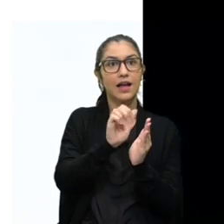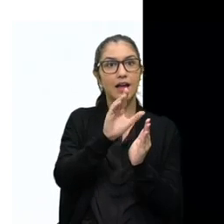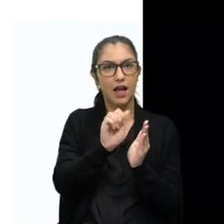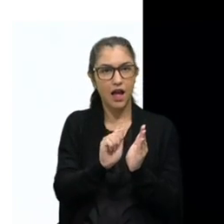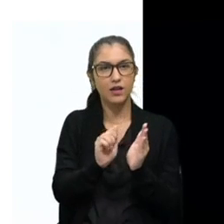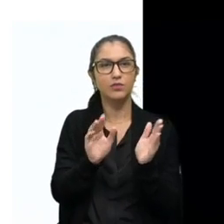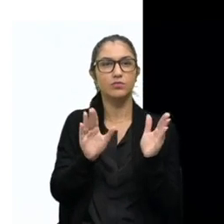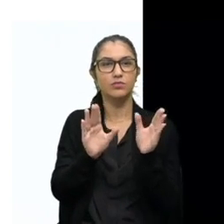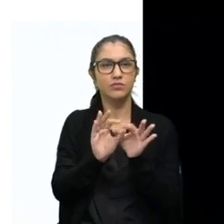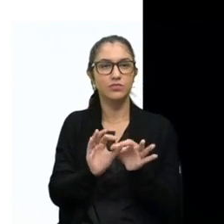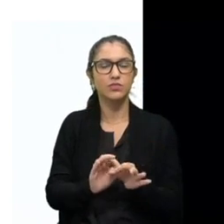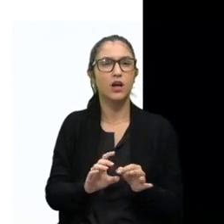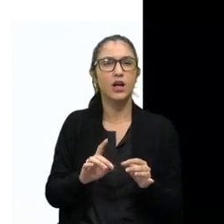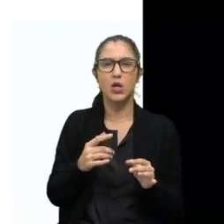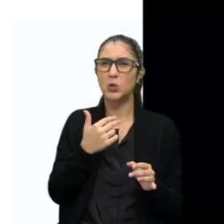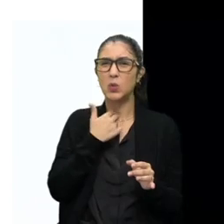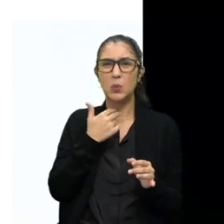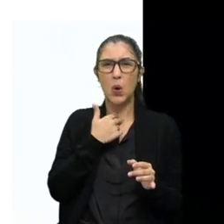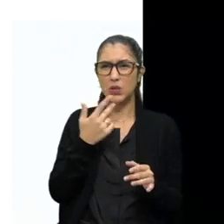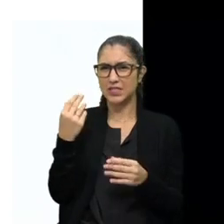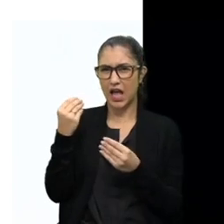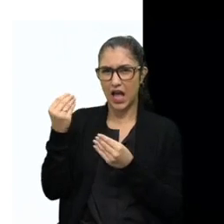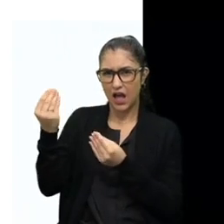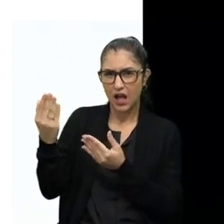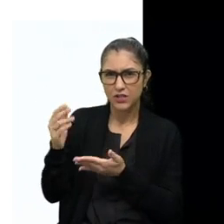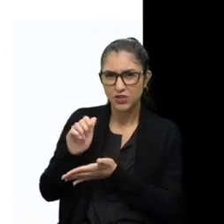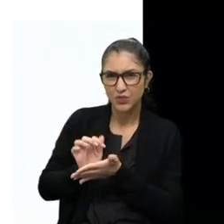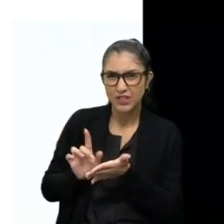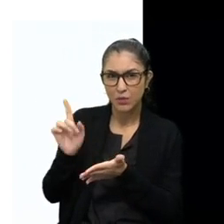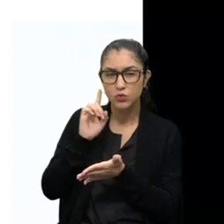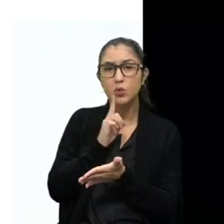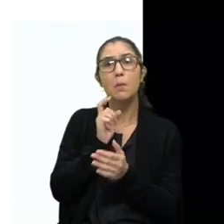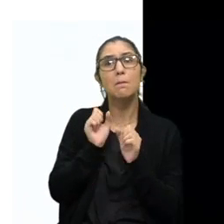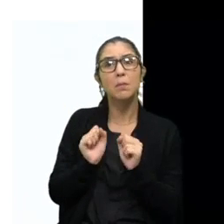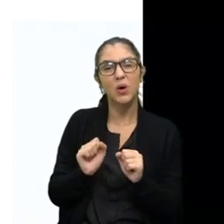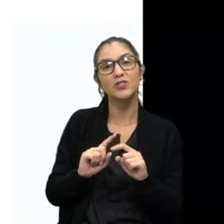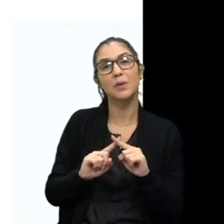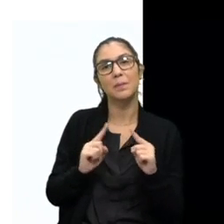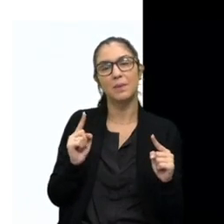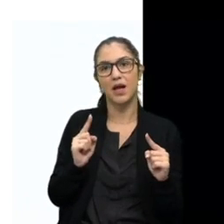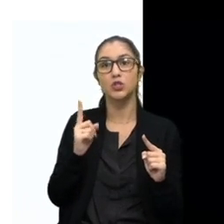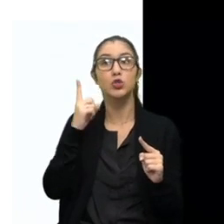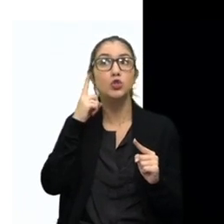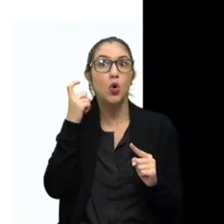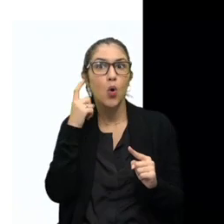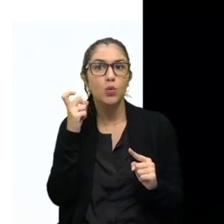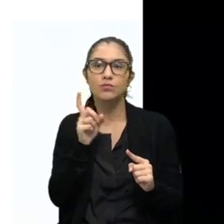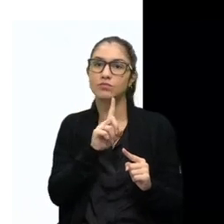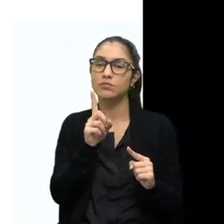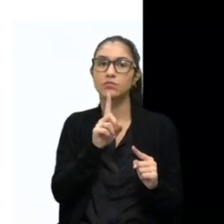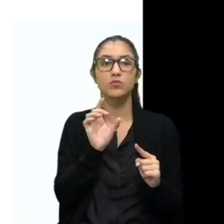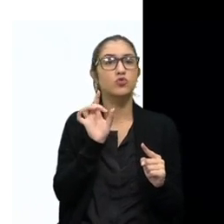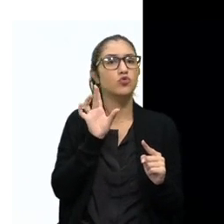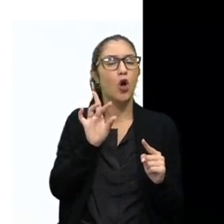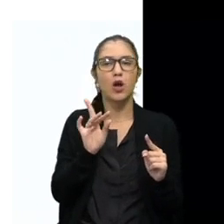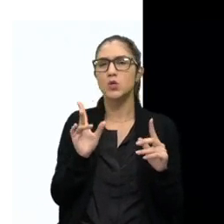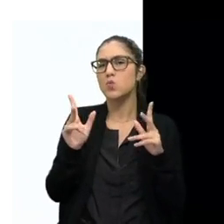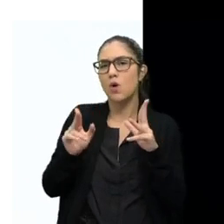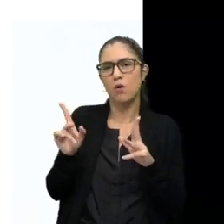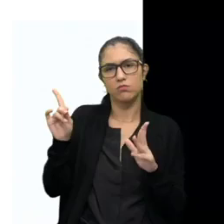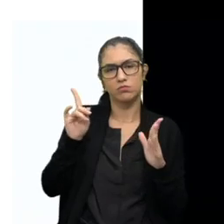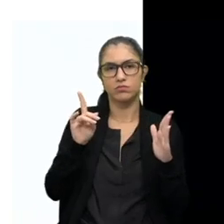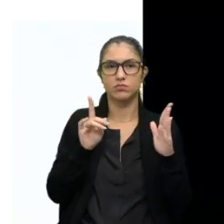completando assim. Ah, então não posso dar essa atividade para o surdo? Pode, só que você não vai trabalhar o som. Ele vai completar do mesmo